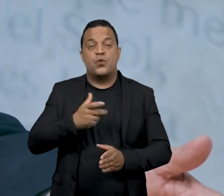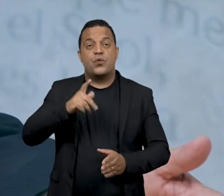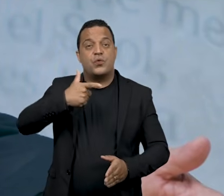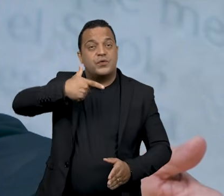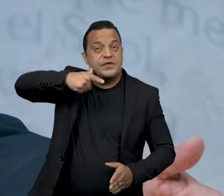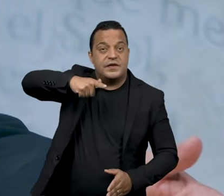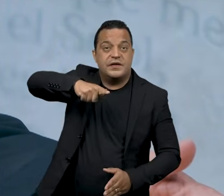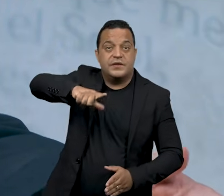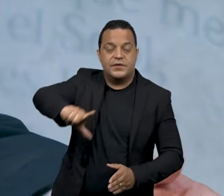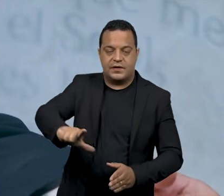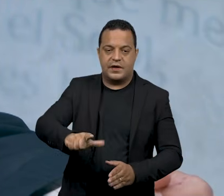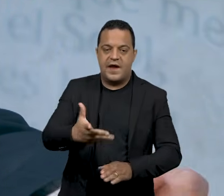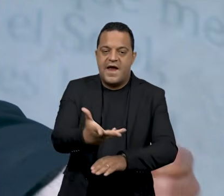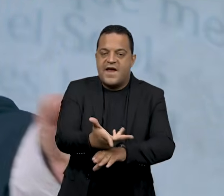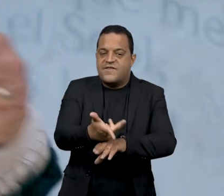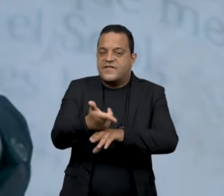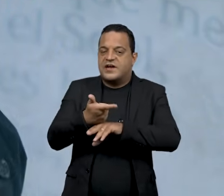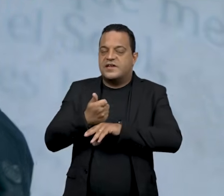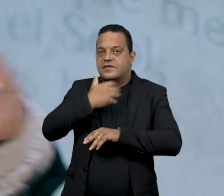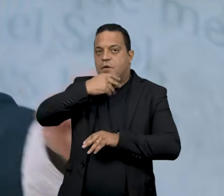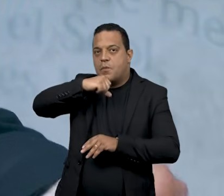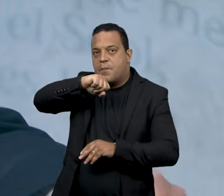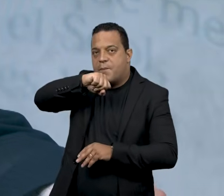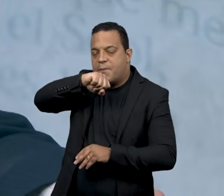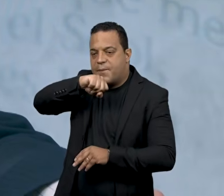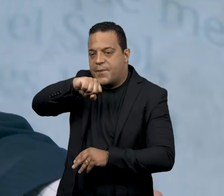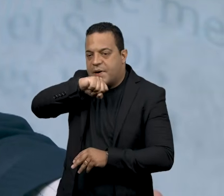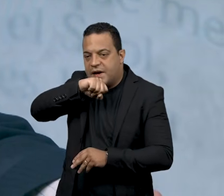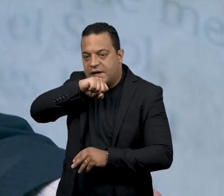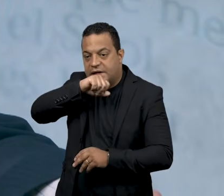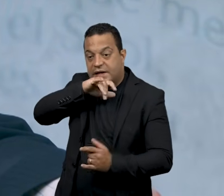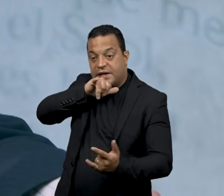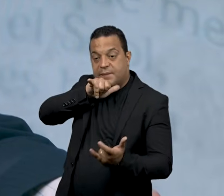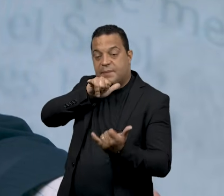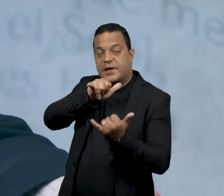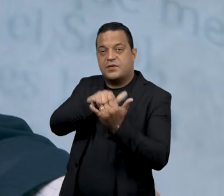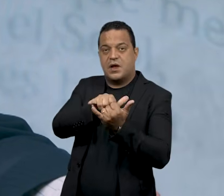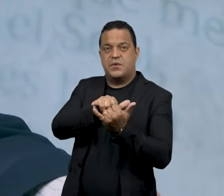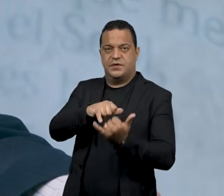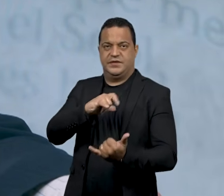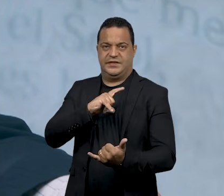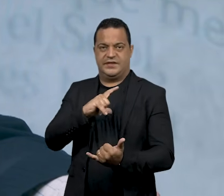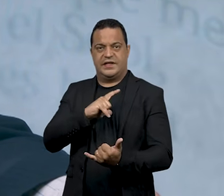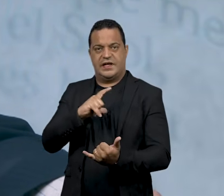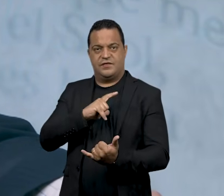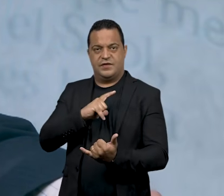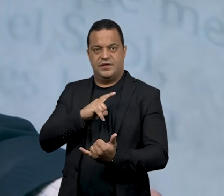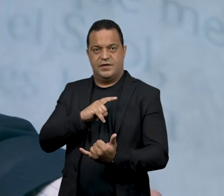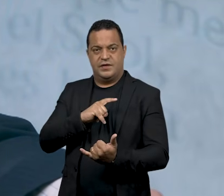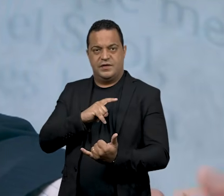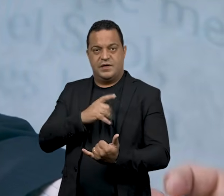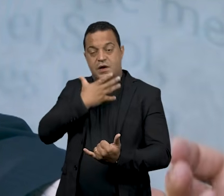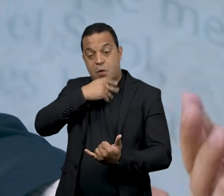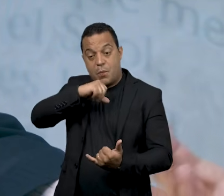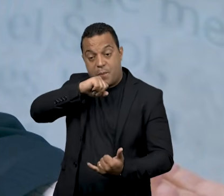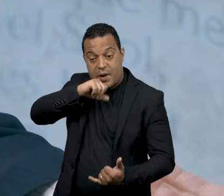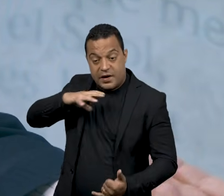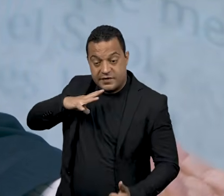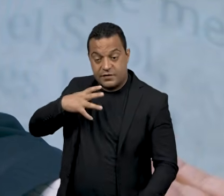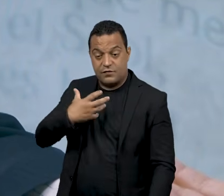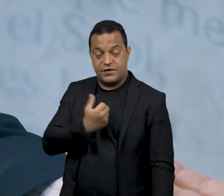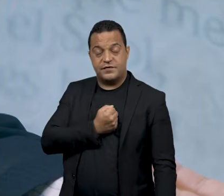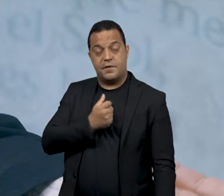pai idoso se batizando e as duas se abraçaram chorando no batismo do pai. É só olhar o programa lá atrás. E